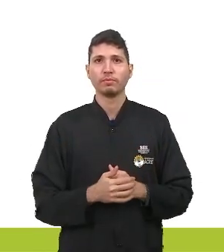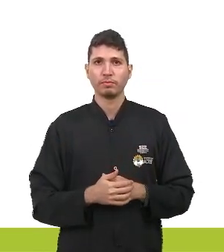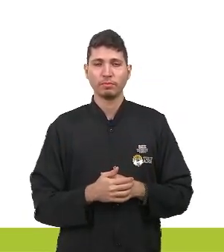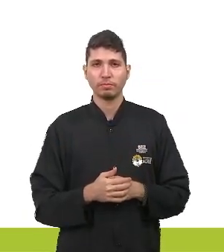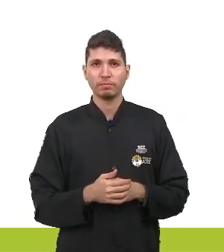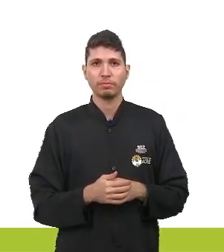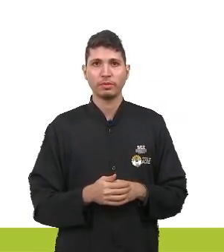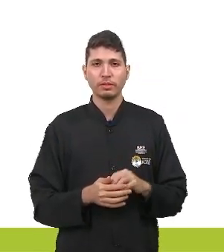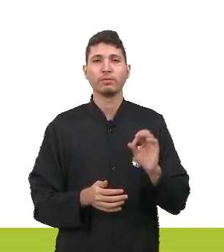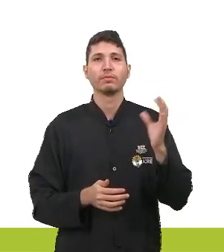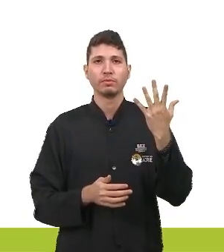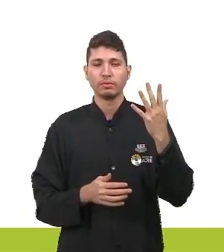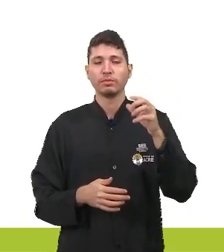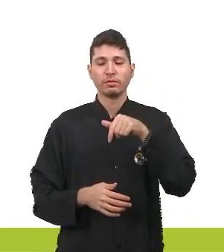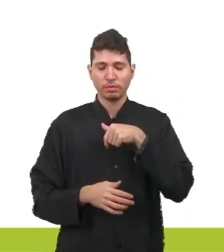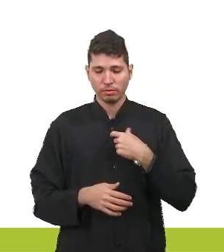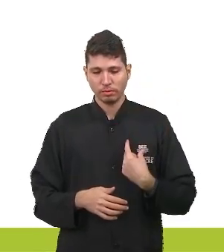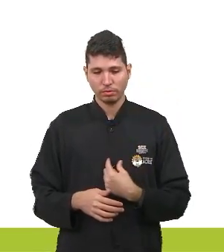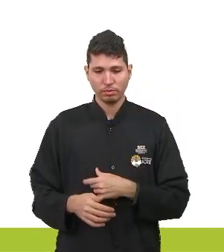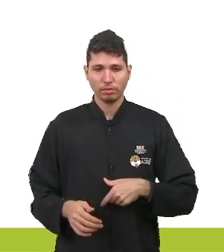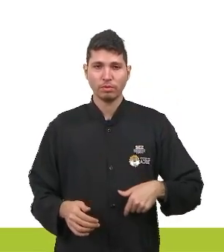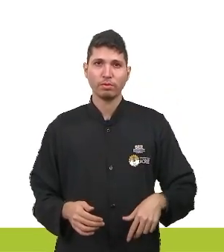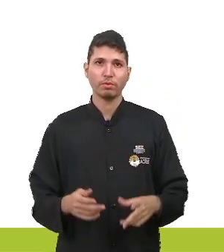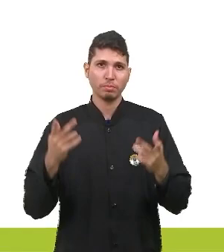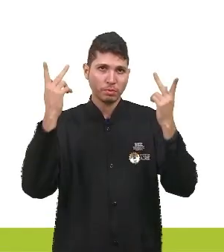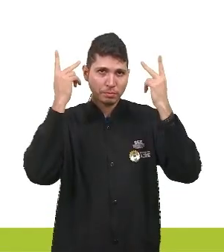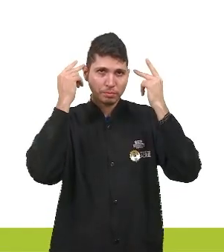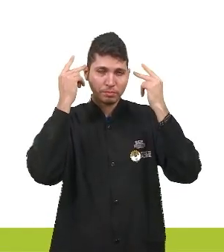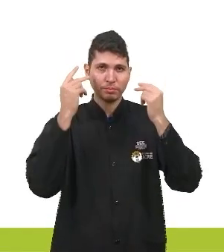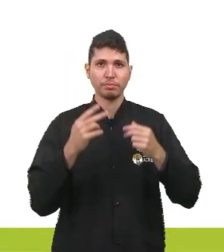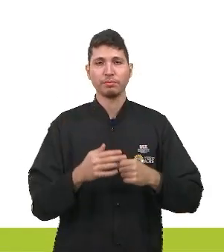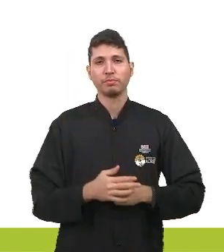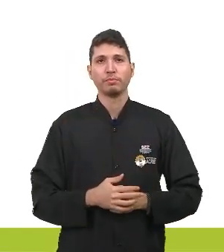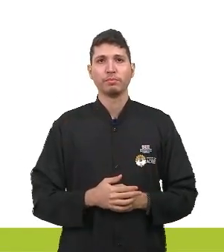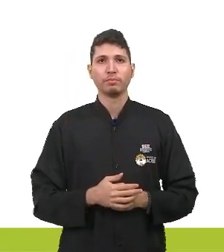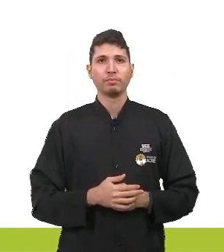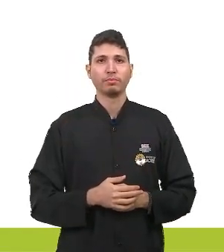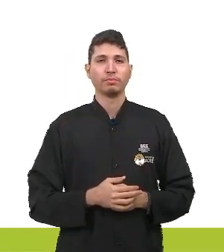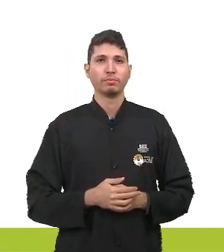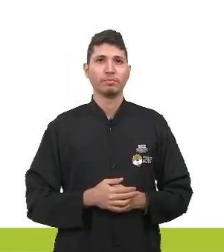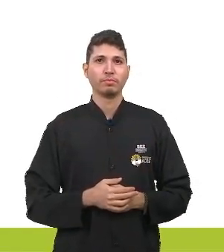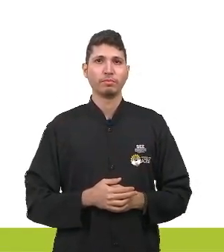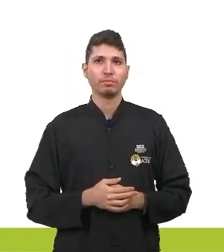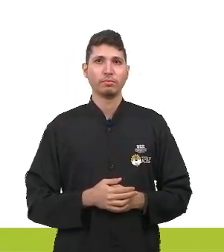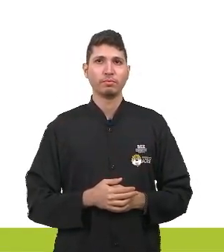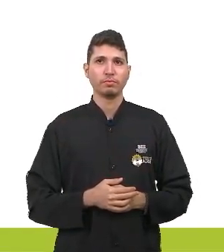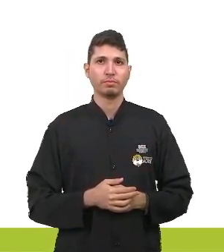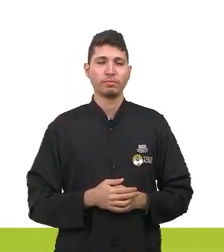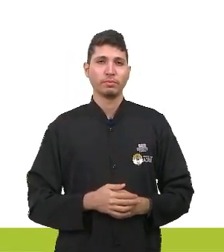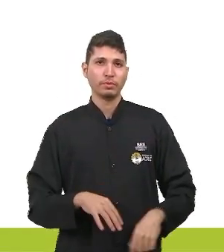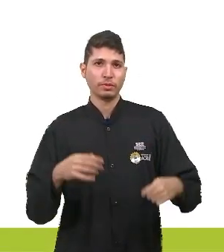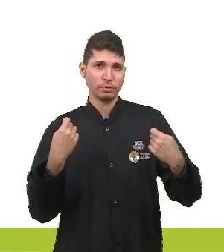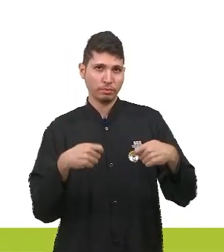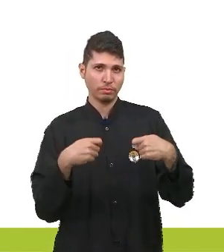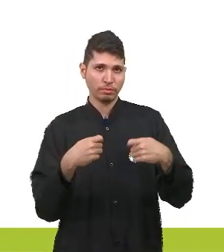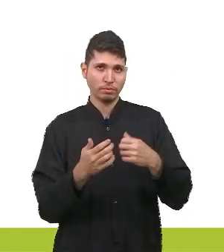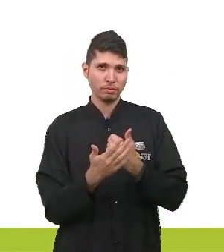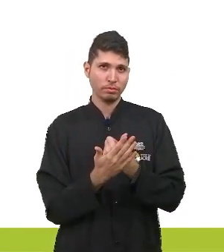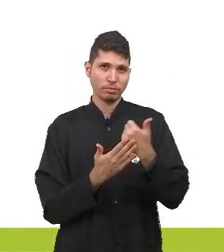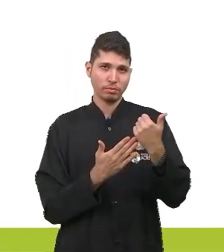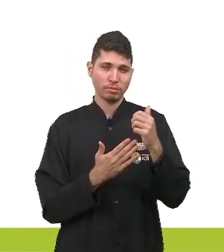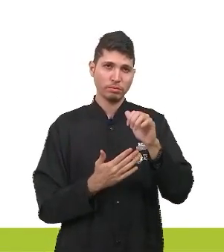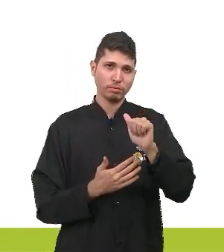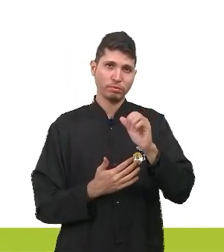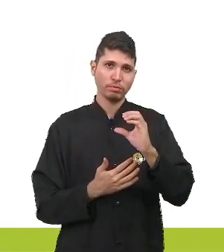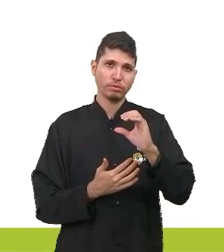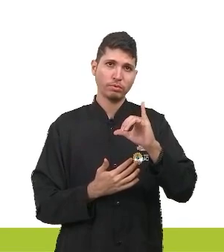ela ocorra realmente. Então, tá. Nessa etapa da digestão, torna-se necessária a ação dos ácidos